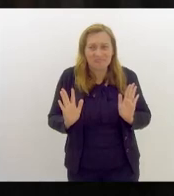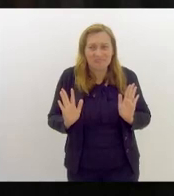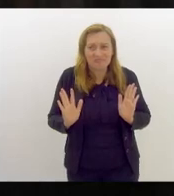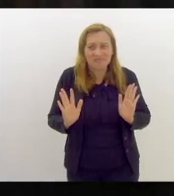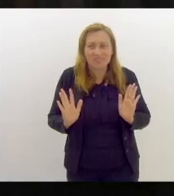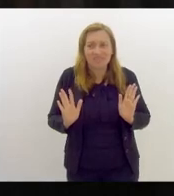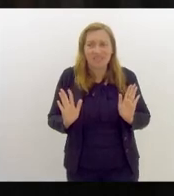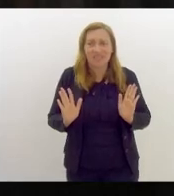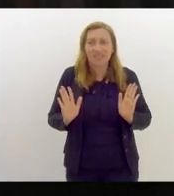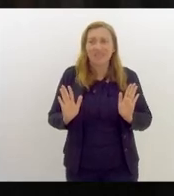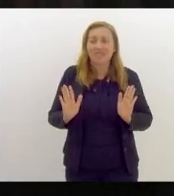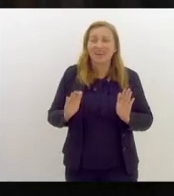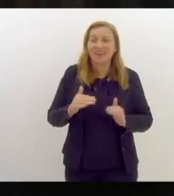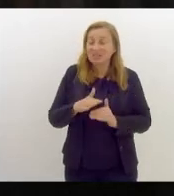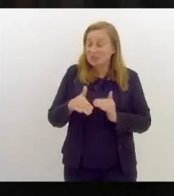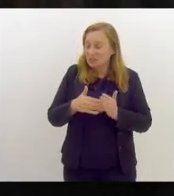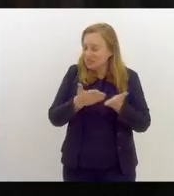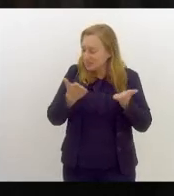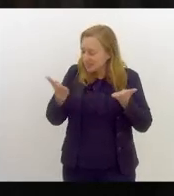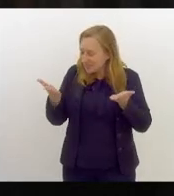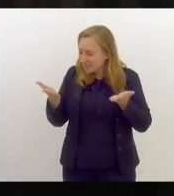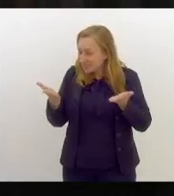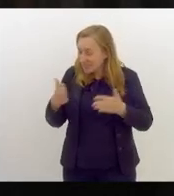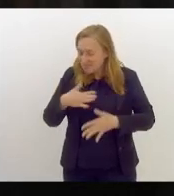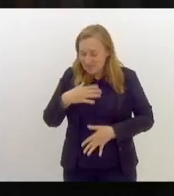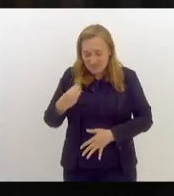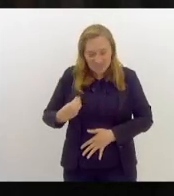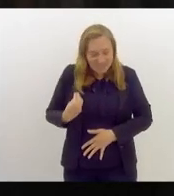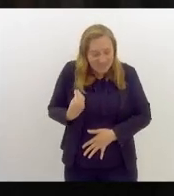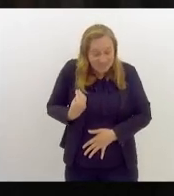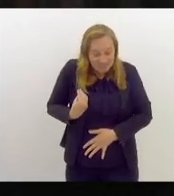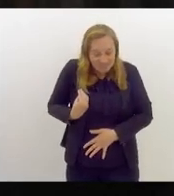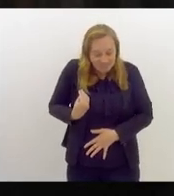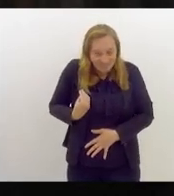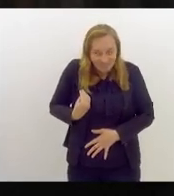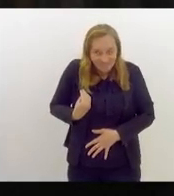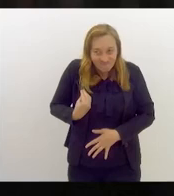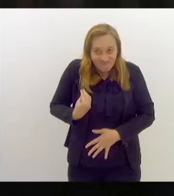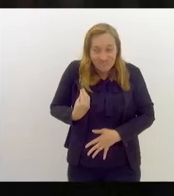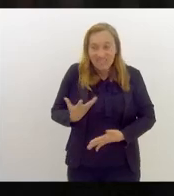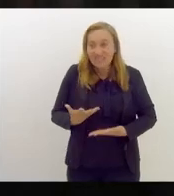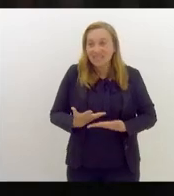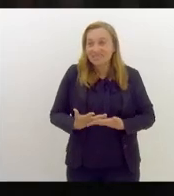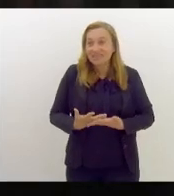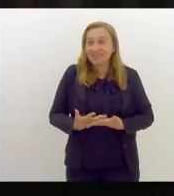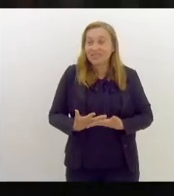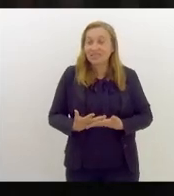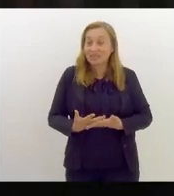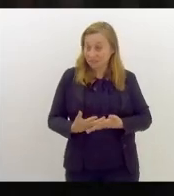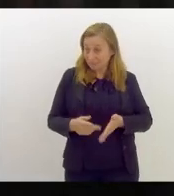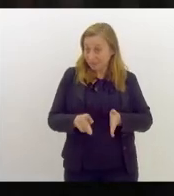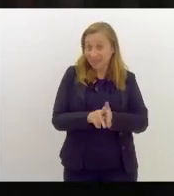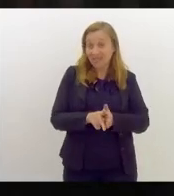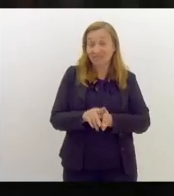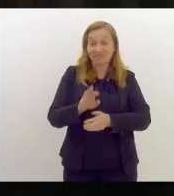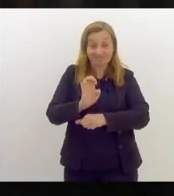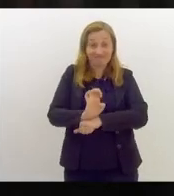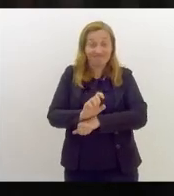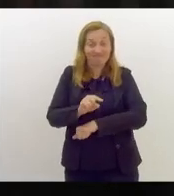senhoras e senhores parte significativa da minha vida eu vivi aqui nesse estado